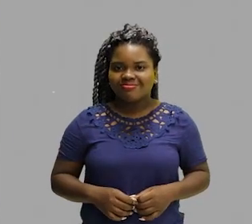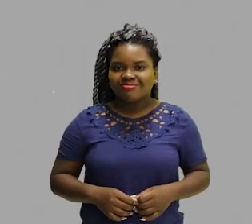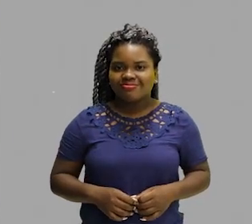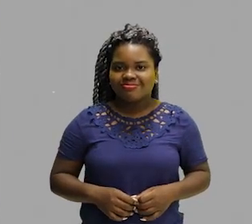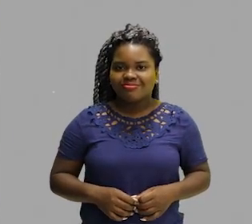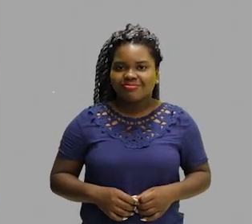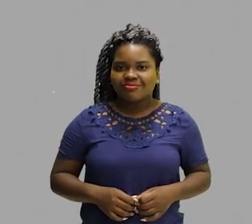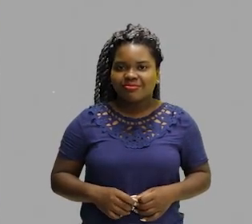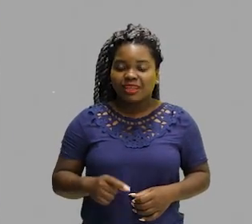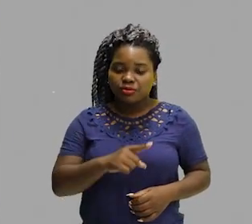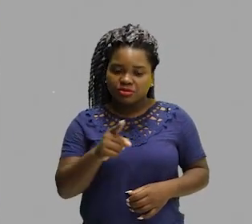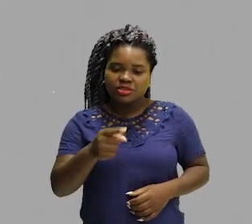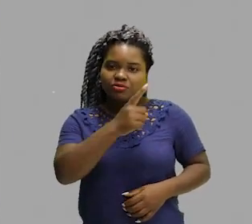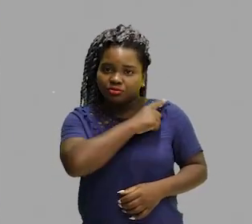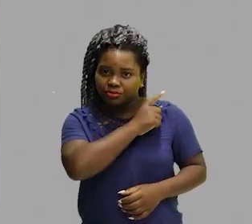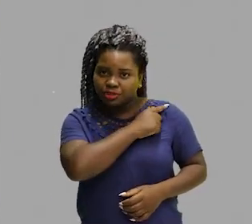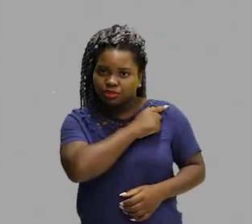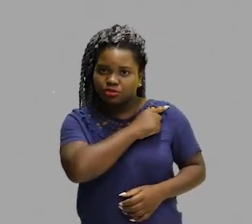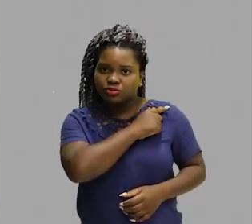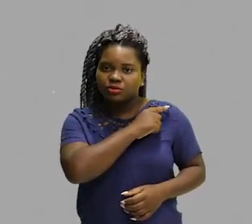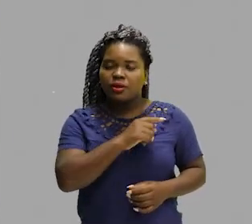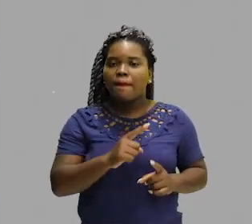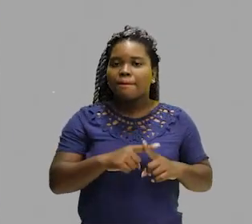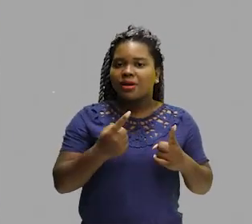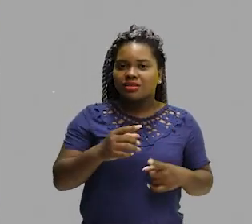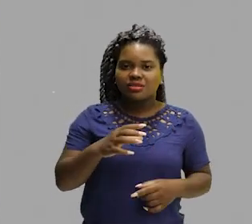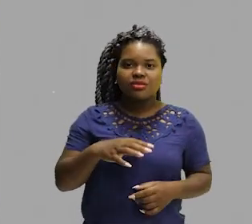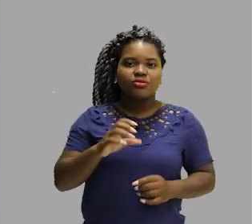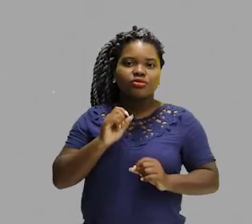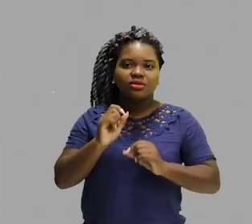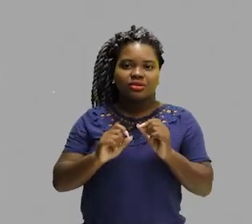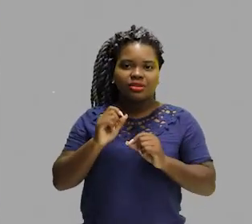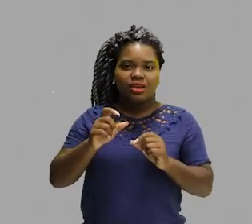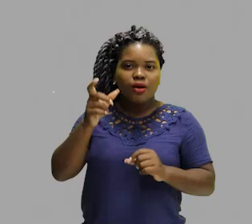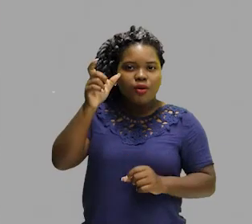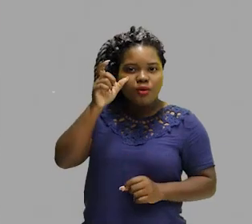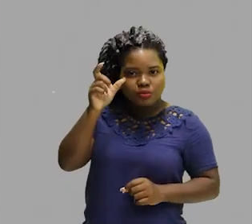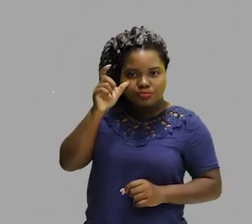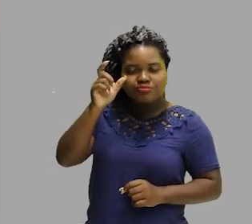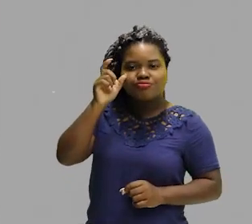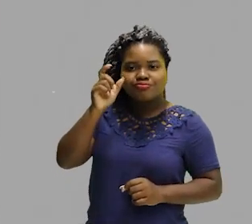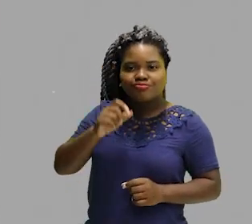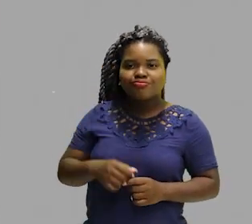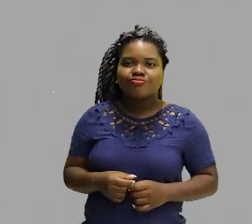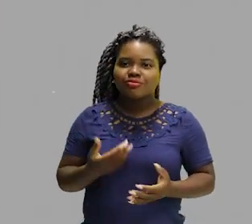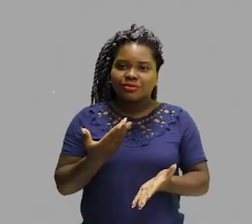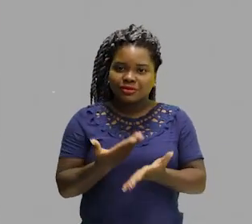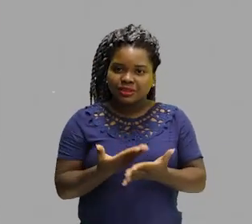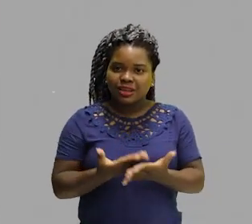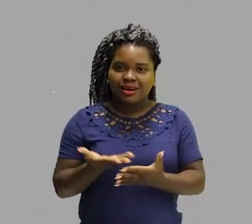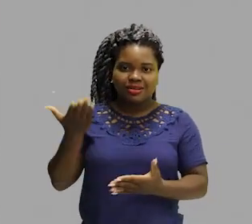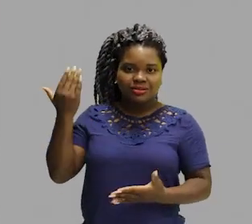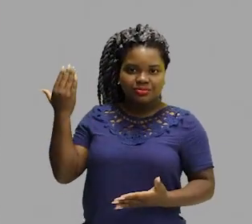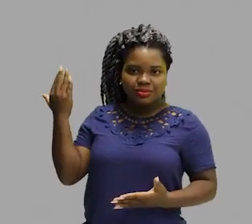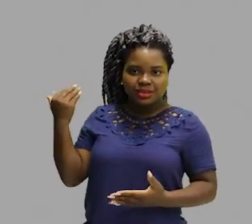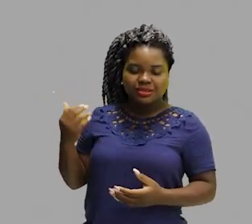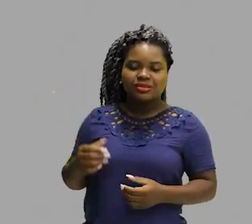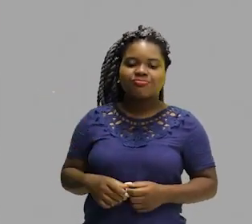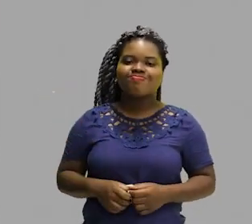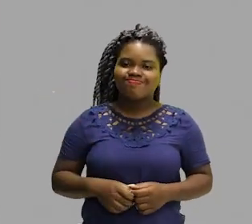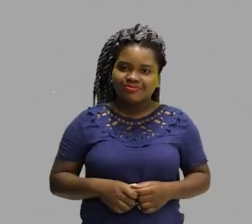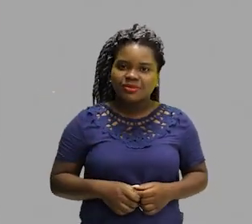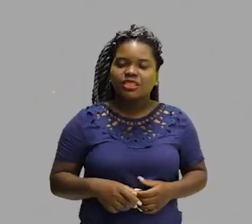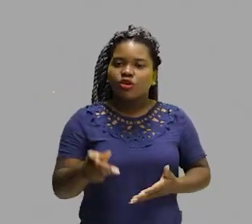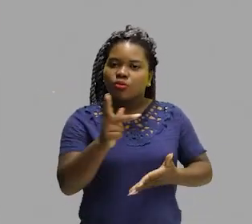para vocês do primeiro ano, mas isso também não te impede de dar uma curiosidade, uma curiada lá em assuntos anteriores. Você sabe, né? Poesia social